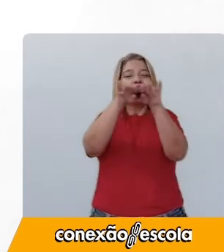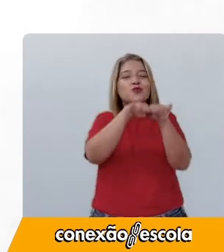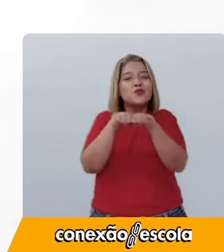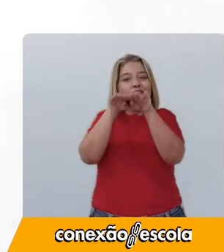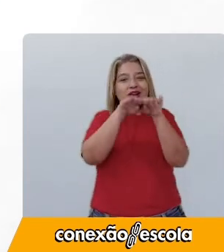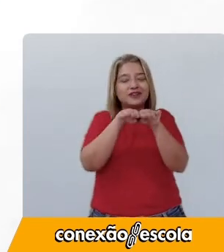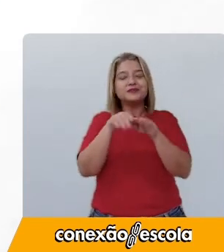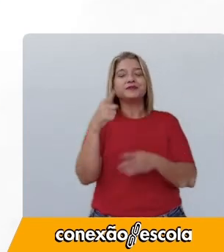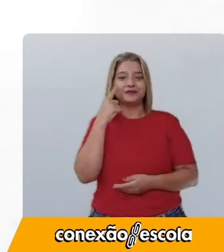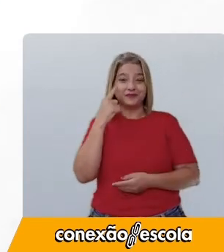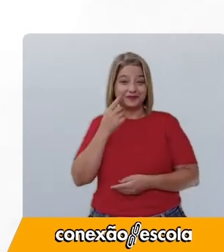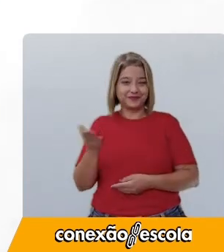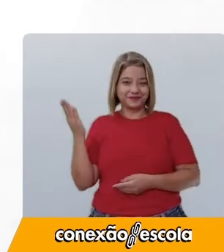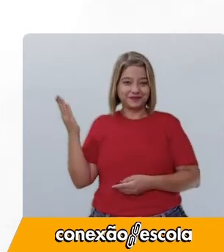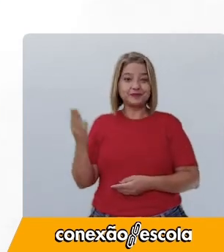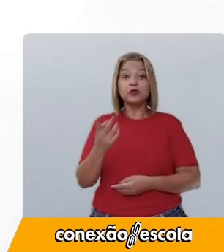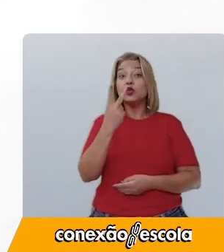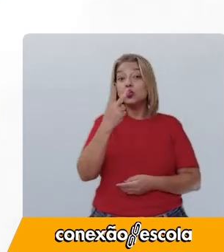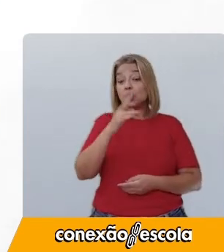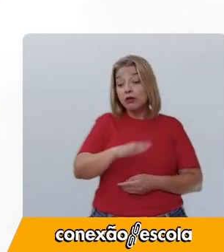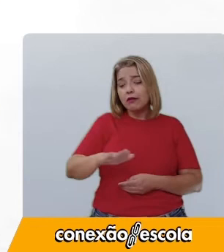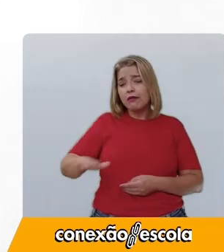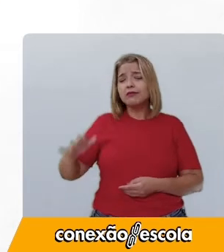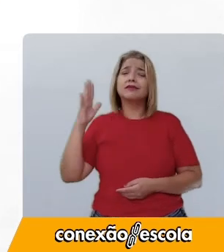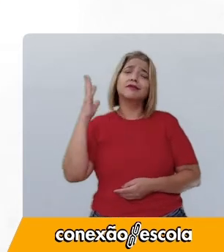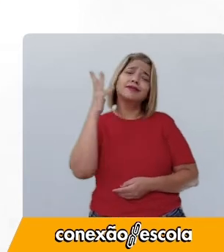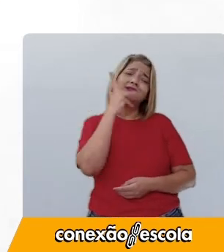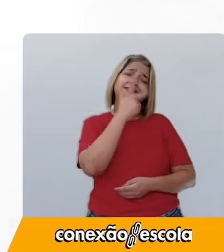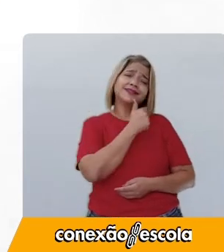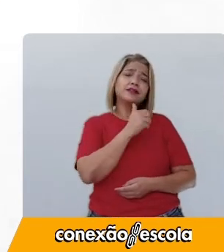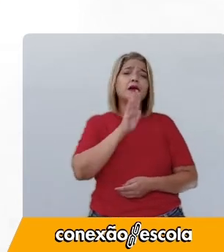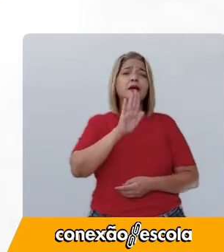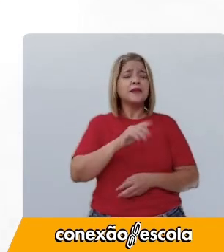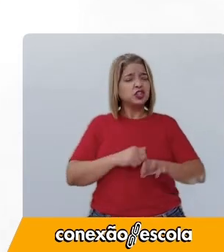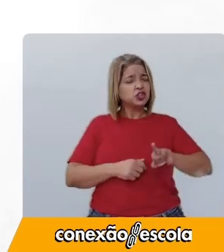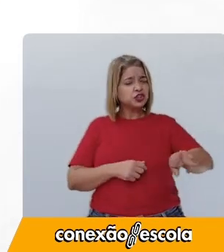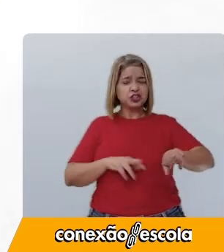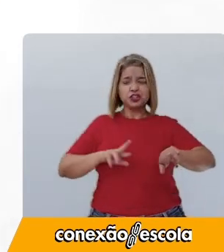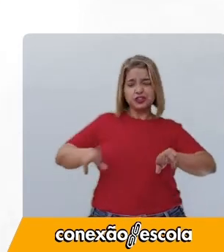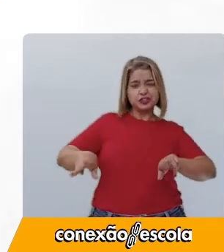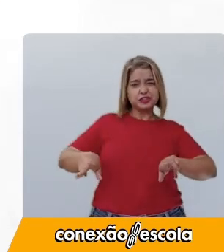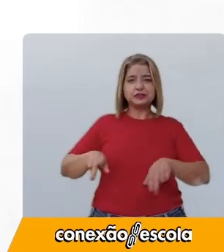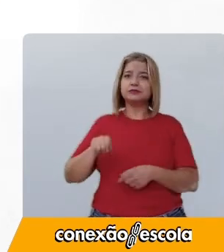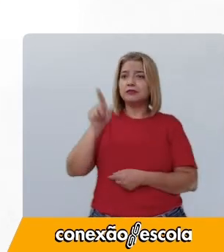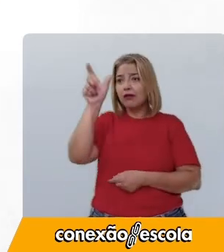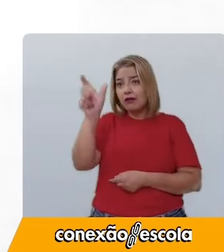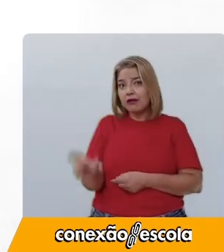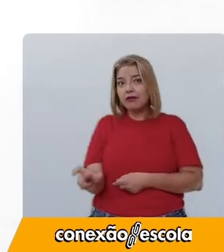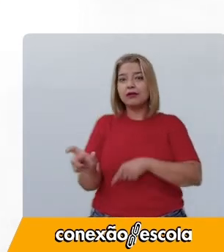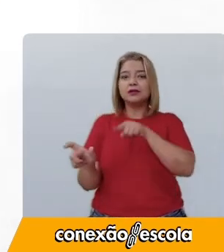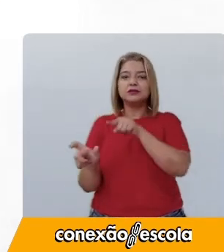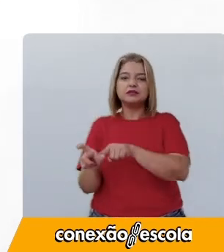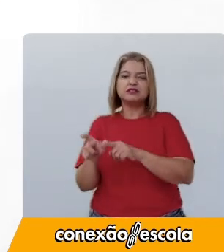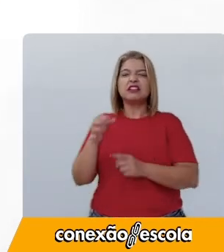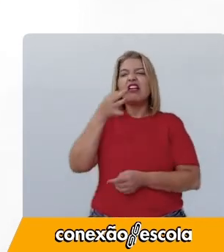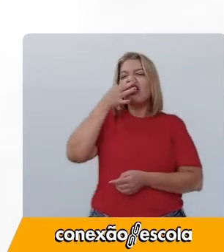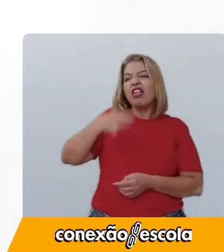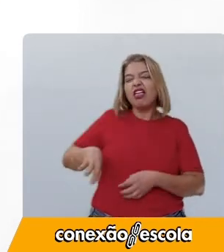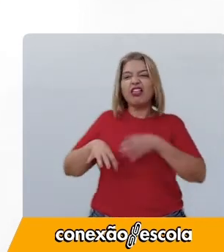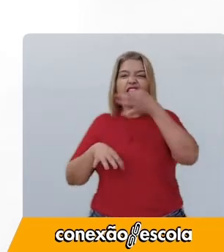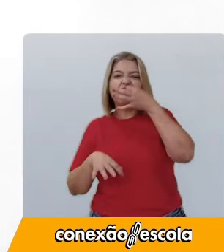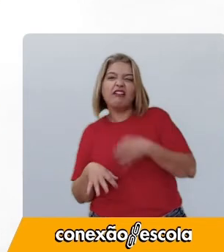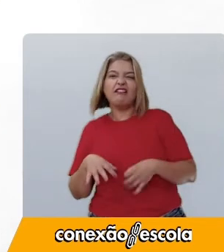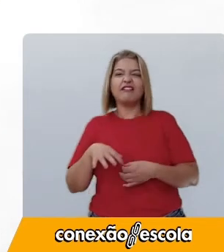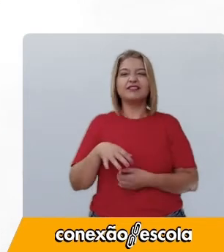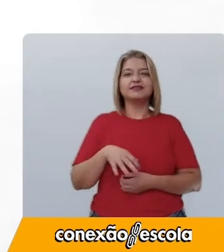São duas crianças lindas, mas são muito diferentes. Uma é toda desdentada,